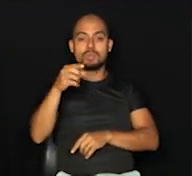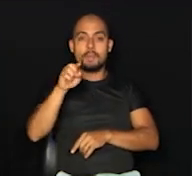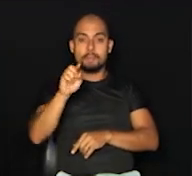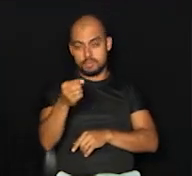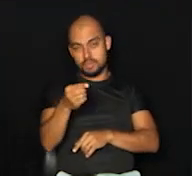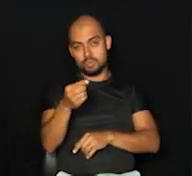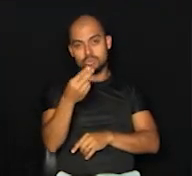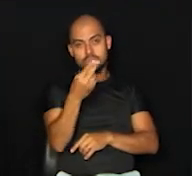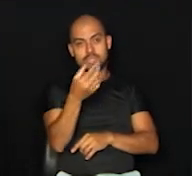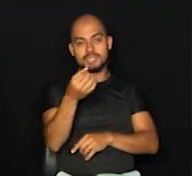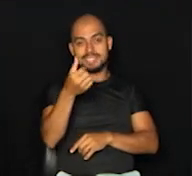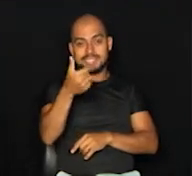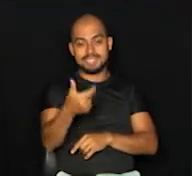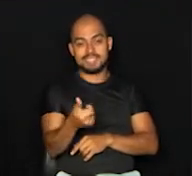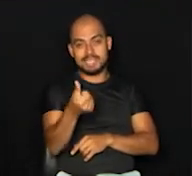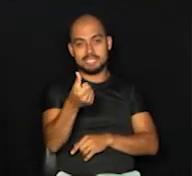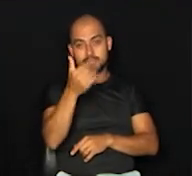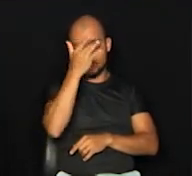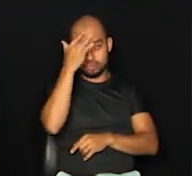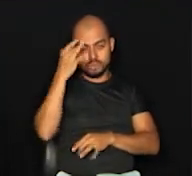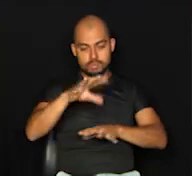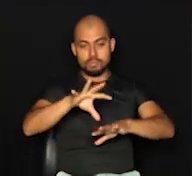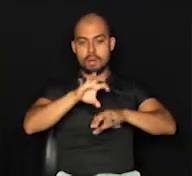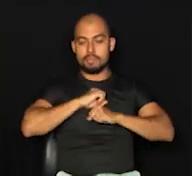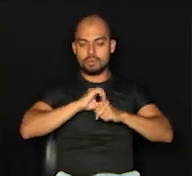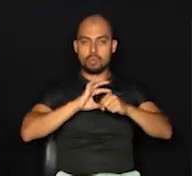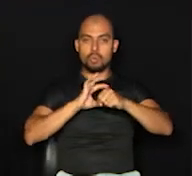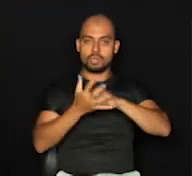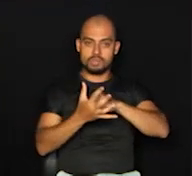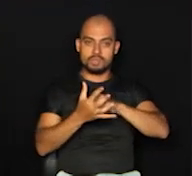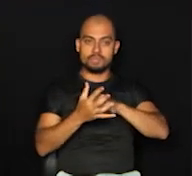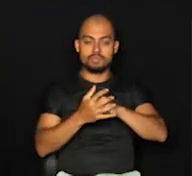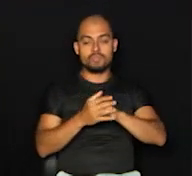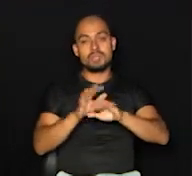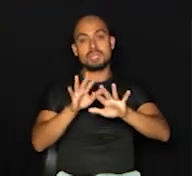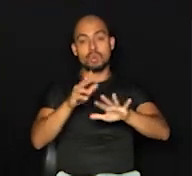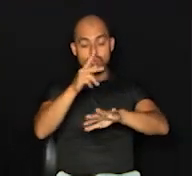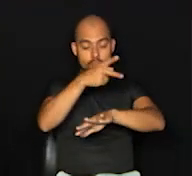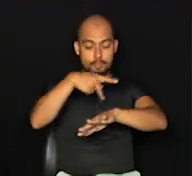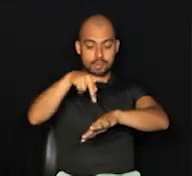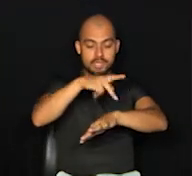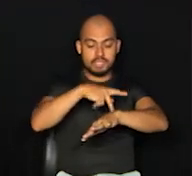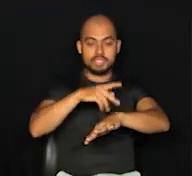5.554.206 casos da Covid-19. Lembrando que nós tivemos no país já